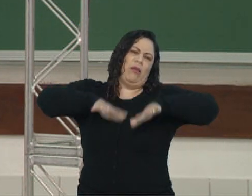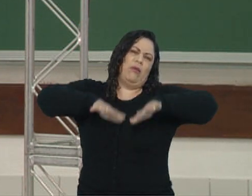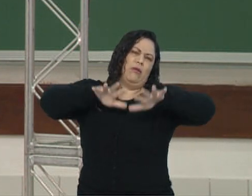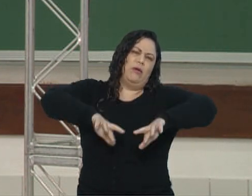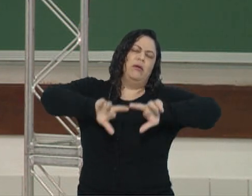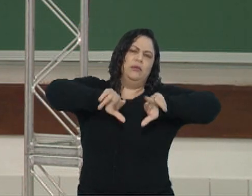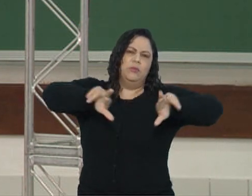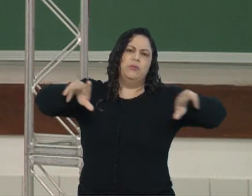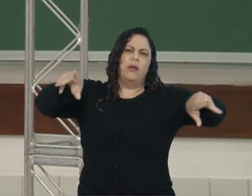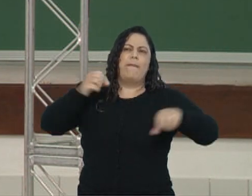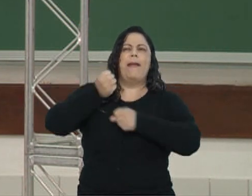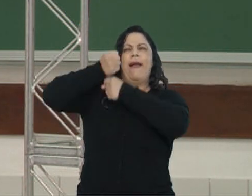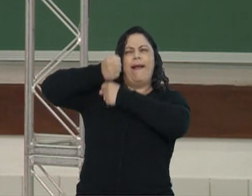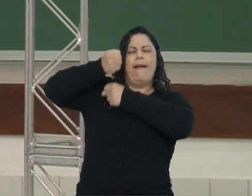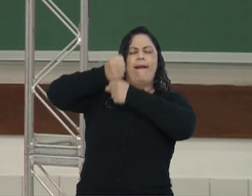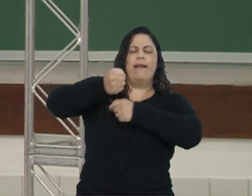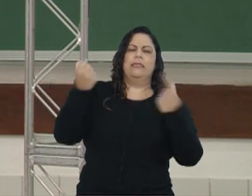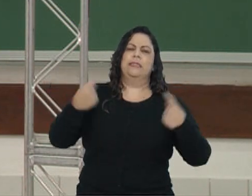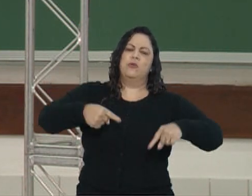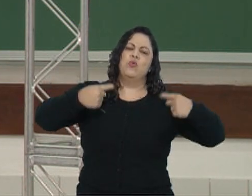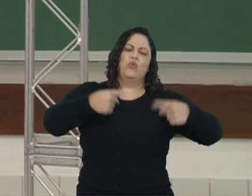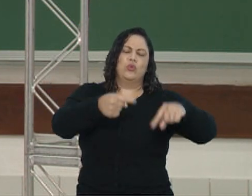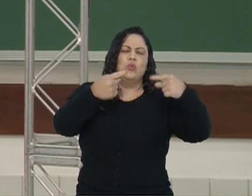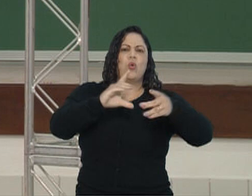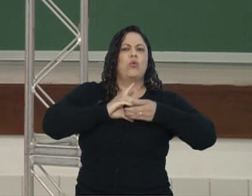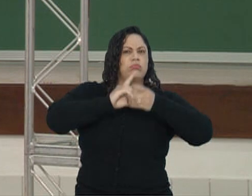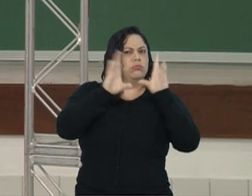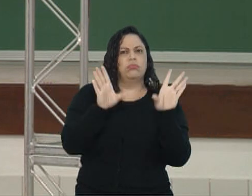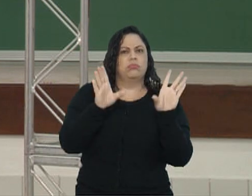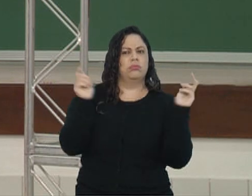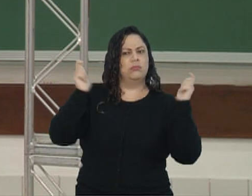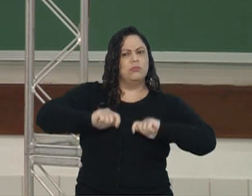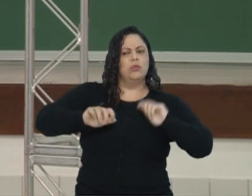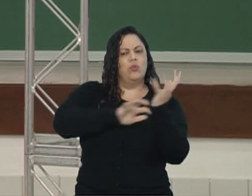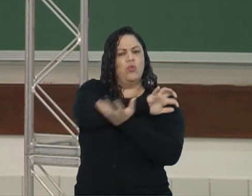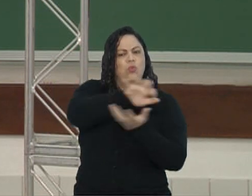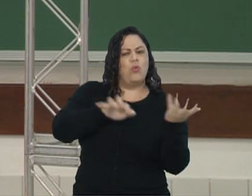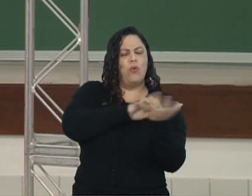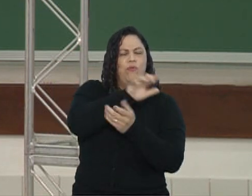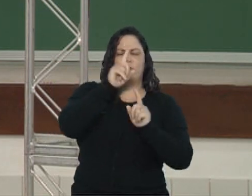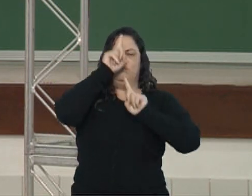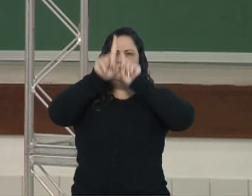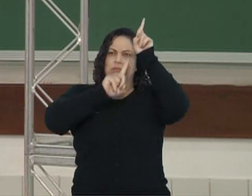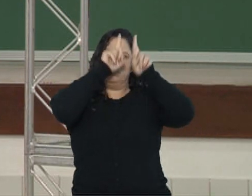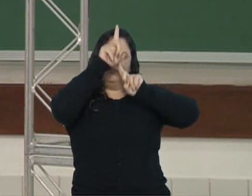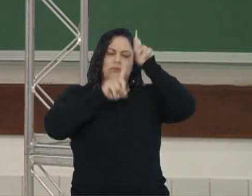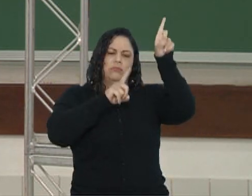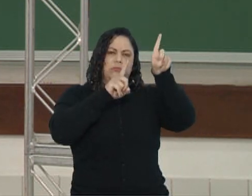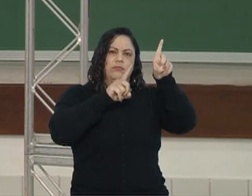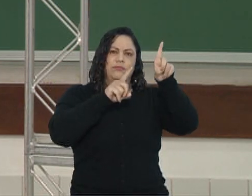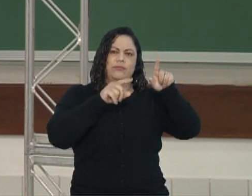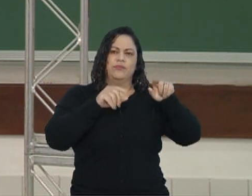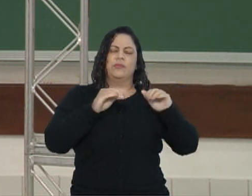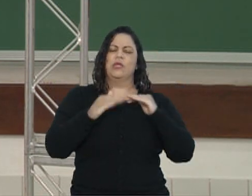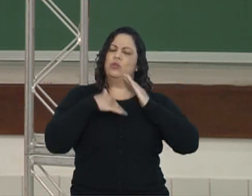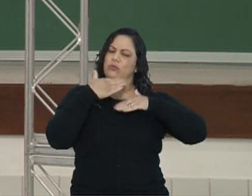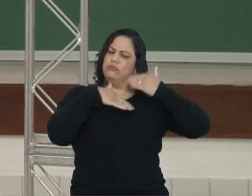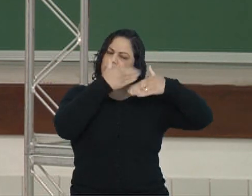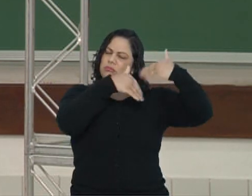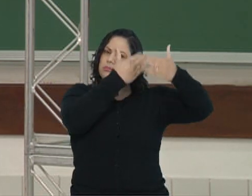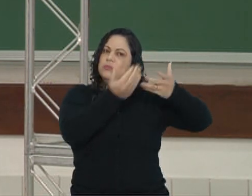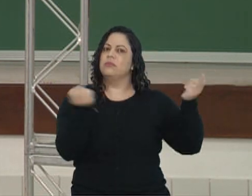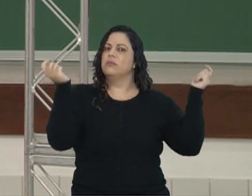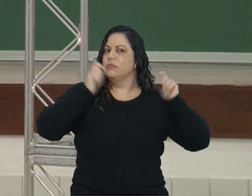natural, é positivo. A gente cresce muito pelo conflito crítico, né? Pelas possibilidades